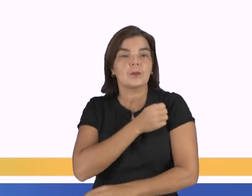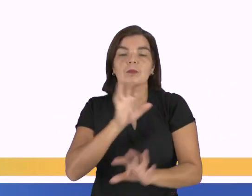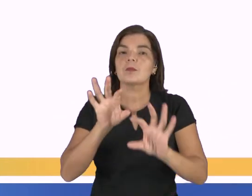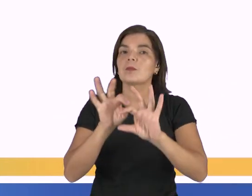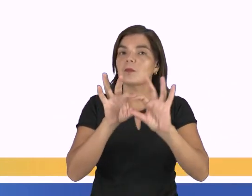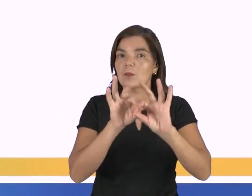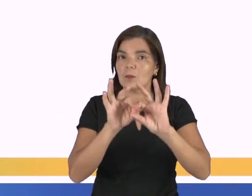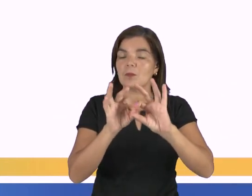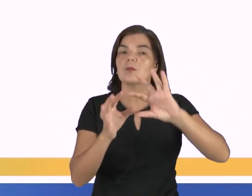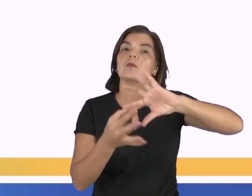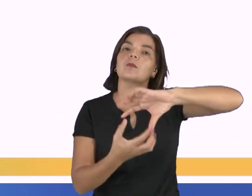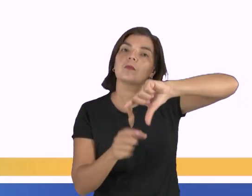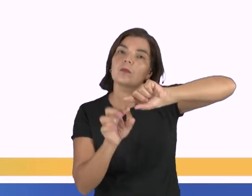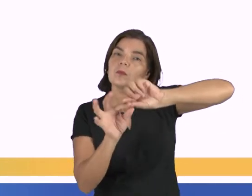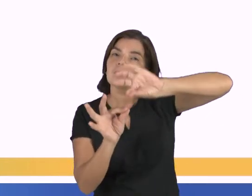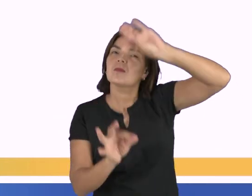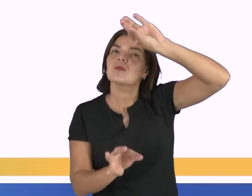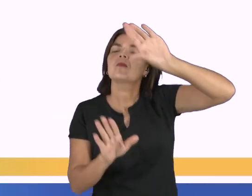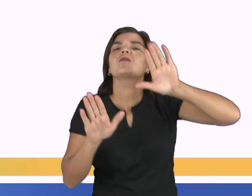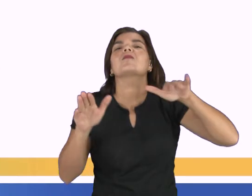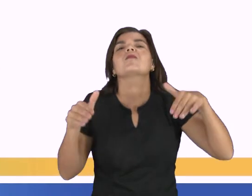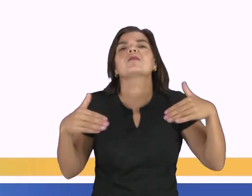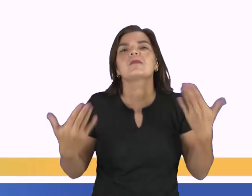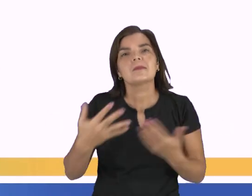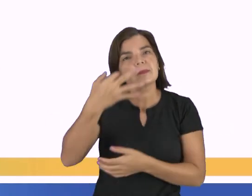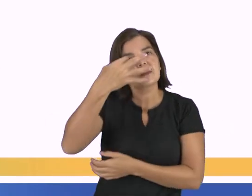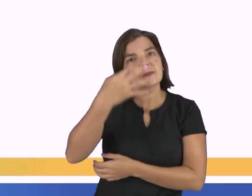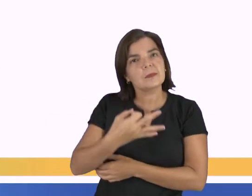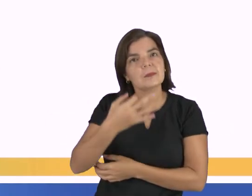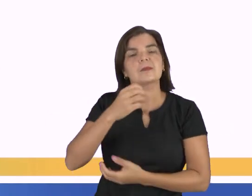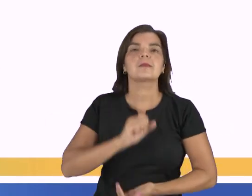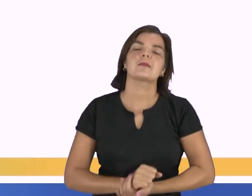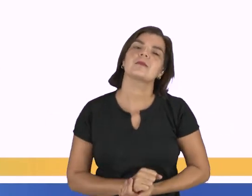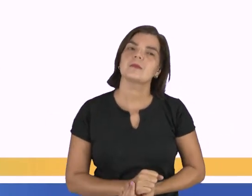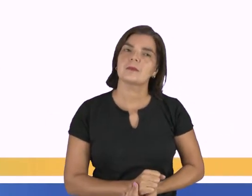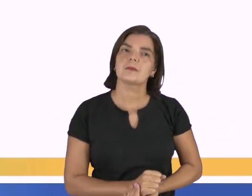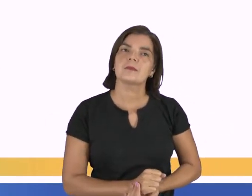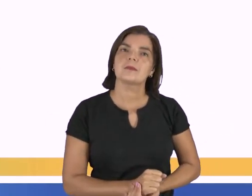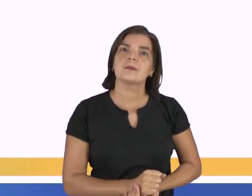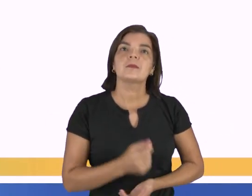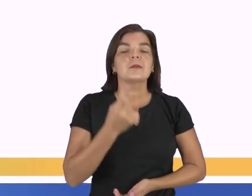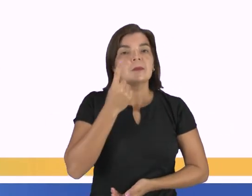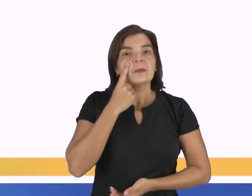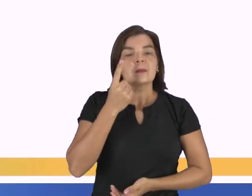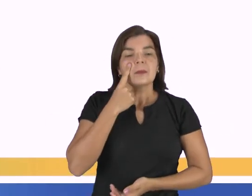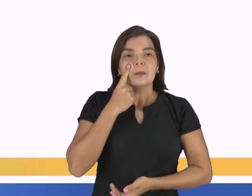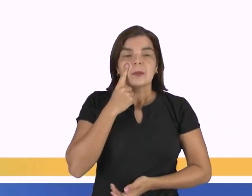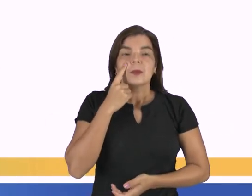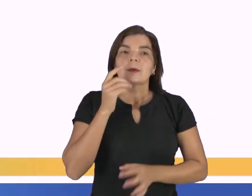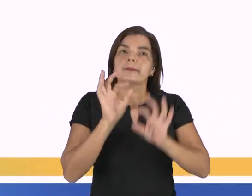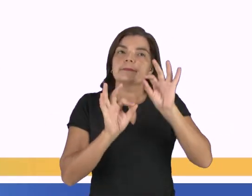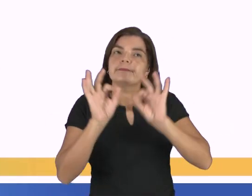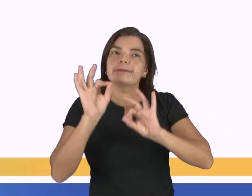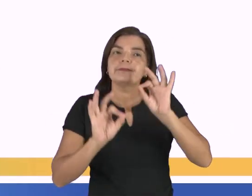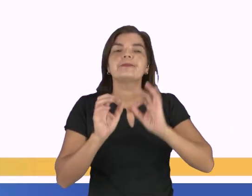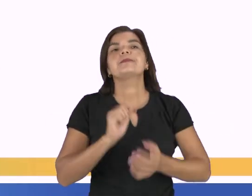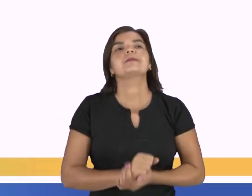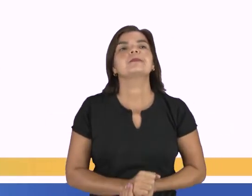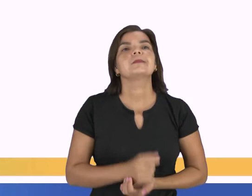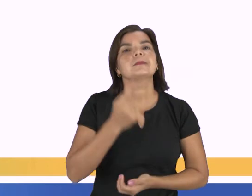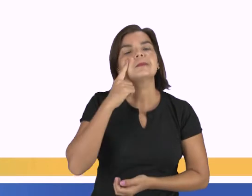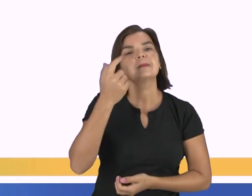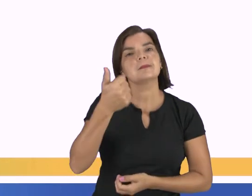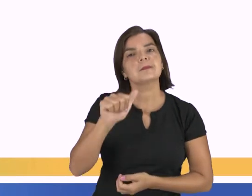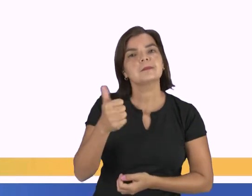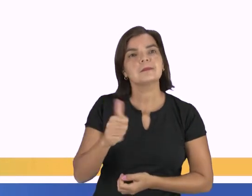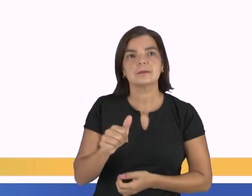associado à altura e ele quer saber qual seria a altura certa ali ou a altura ideal para fazer a instalação. E aí tu vai verificar que